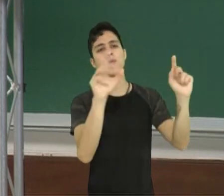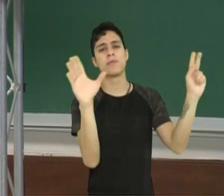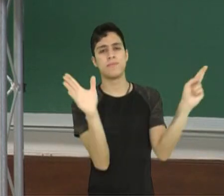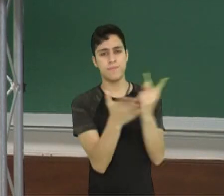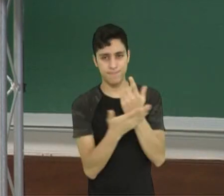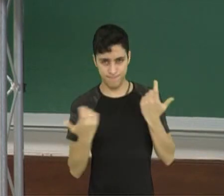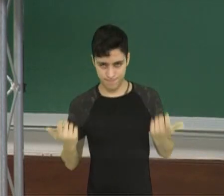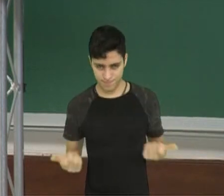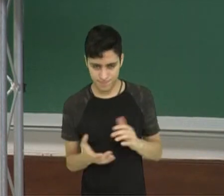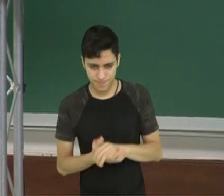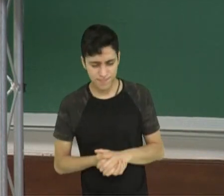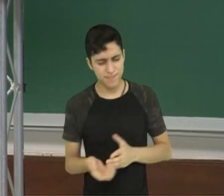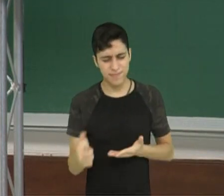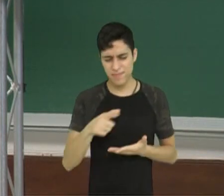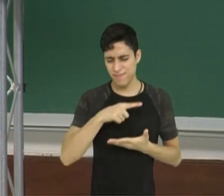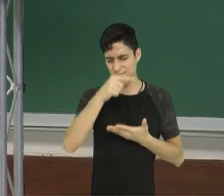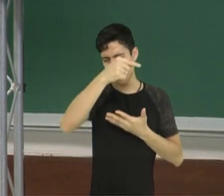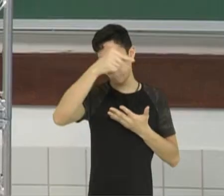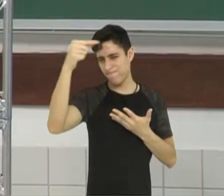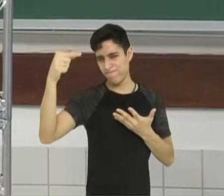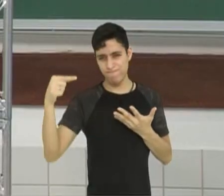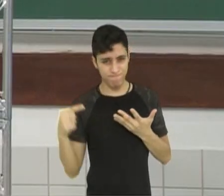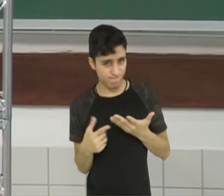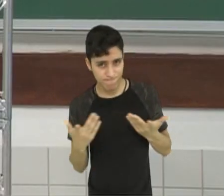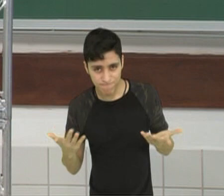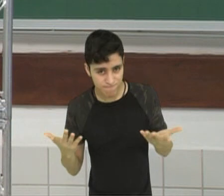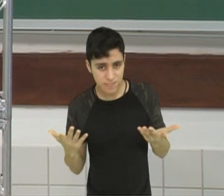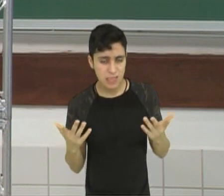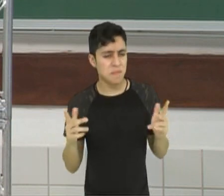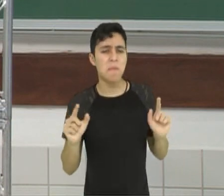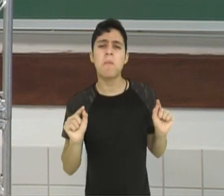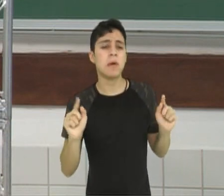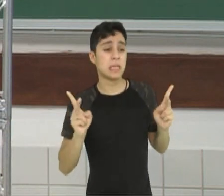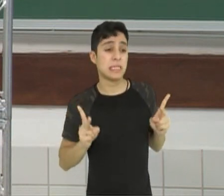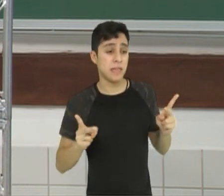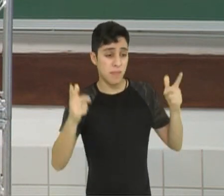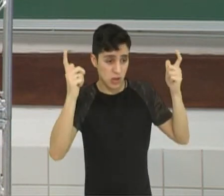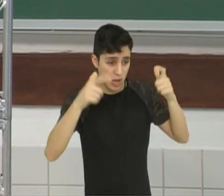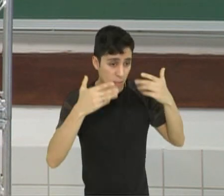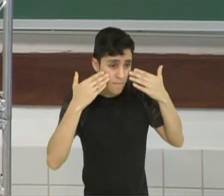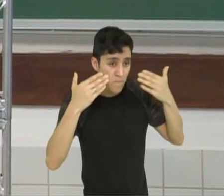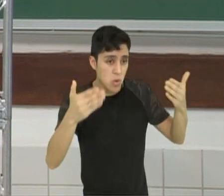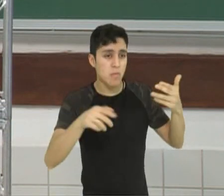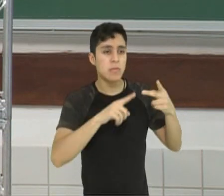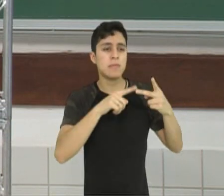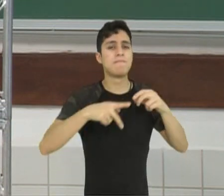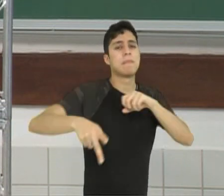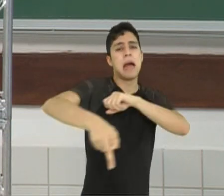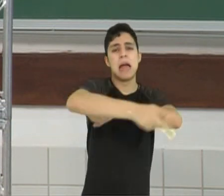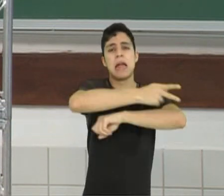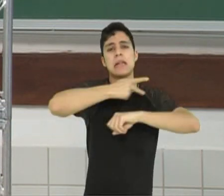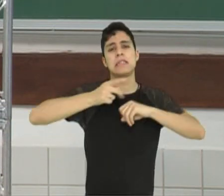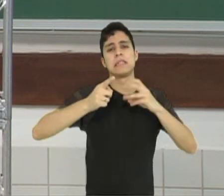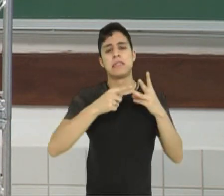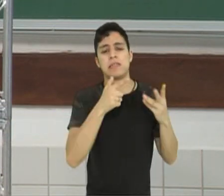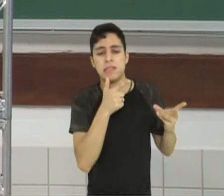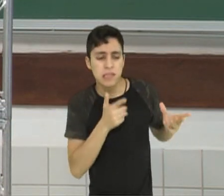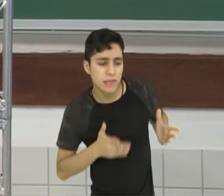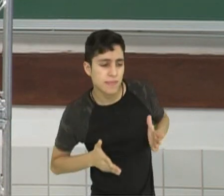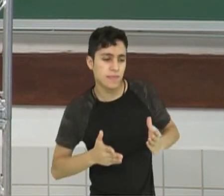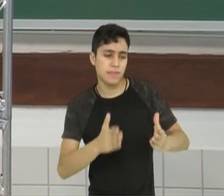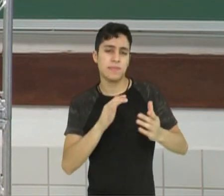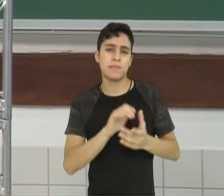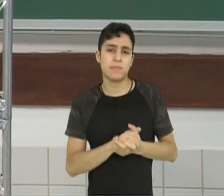acontecendo. Então são diversas possibilidades, sempre acontecem em espaços públicos, parques, né, rios, como a gente